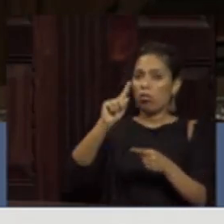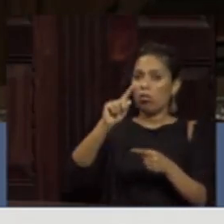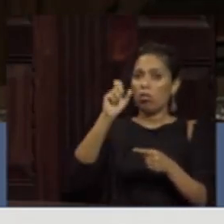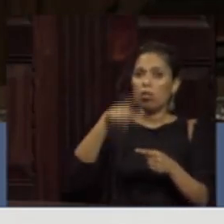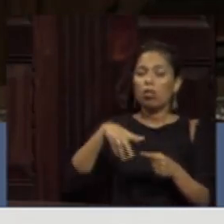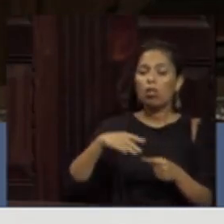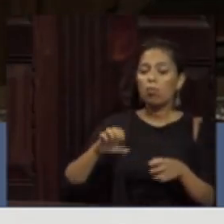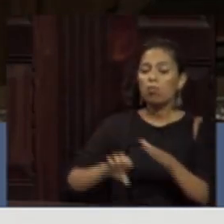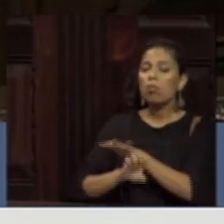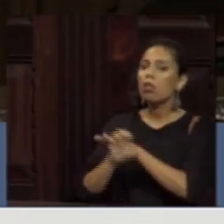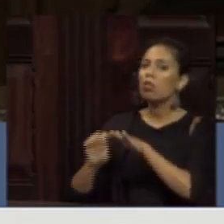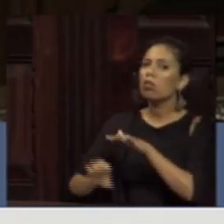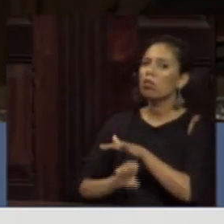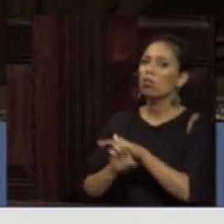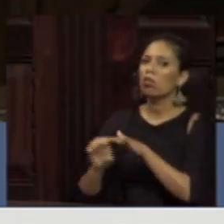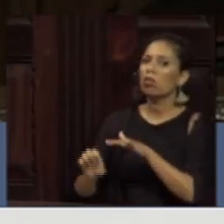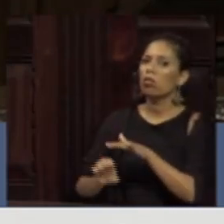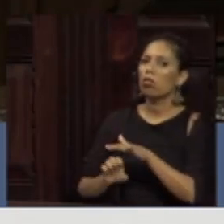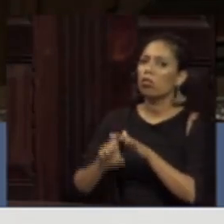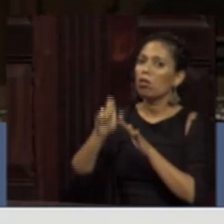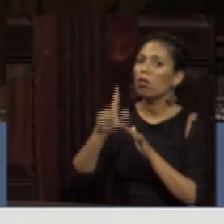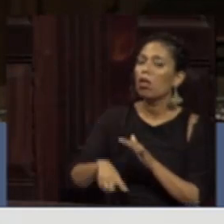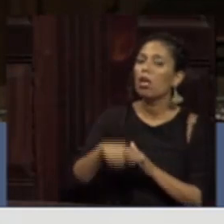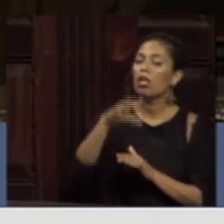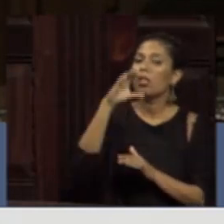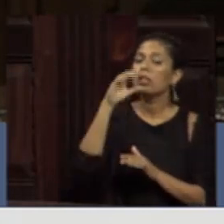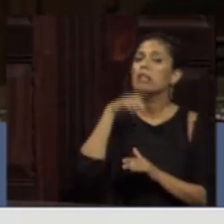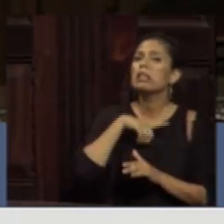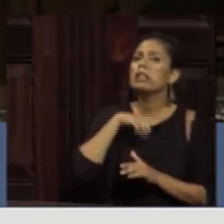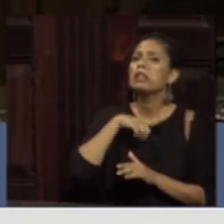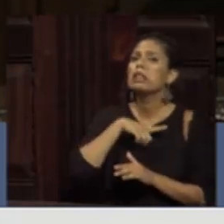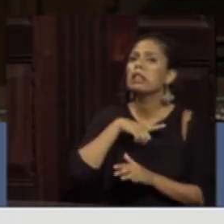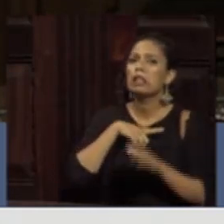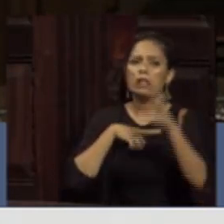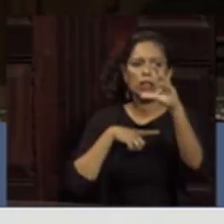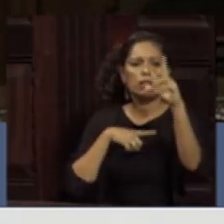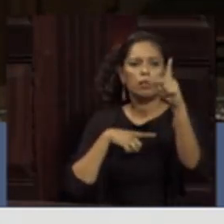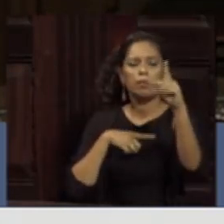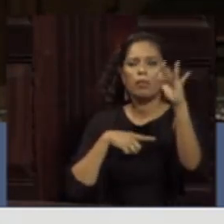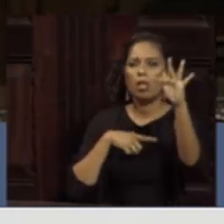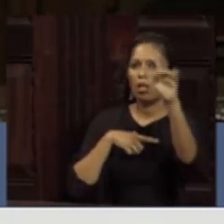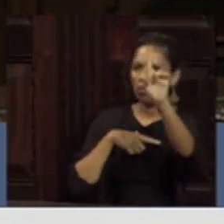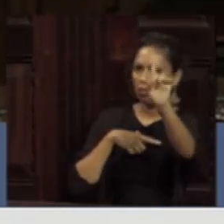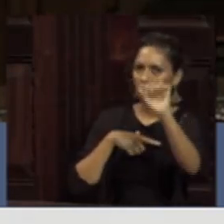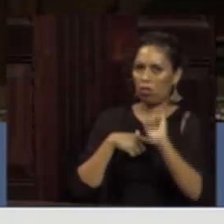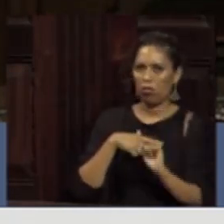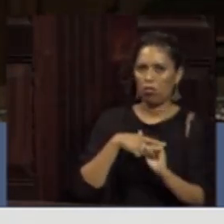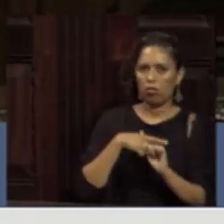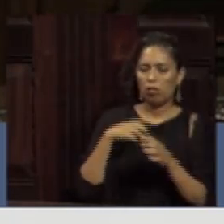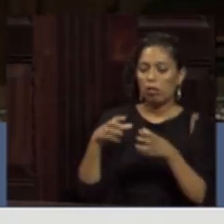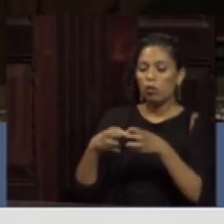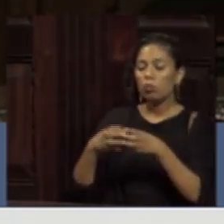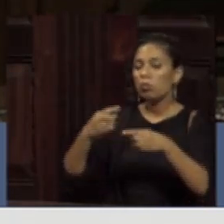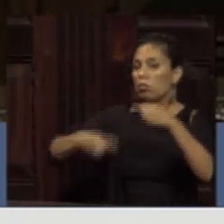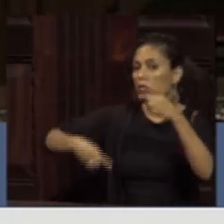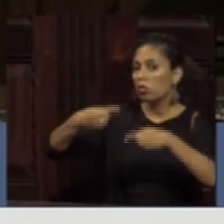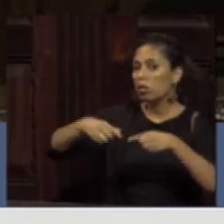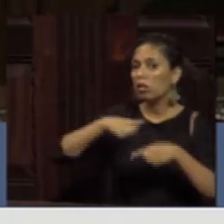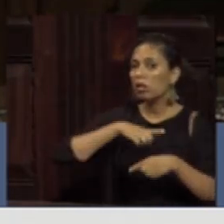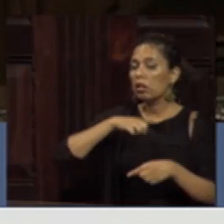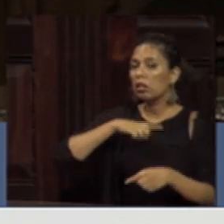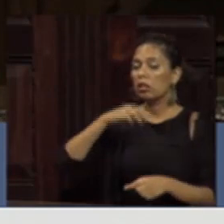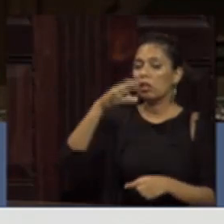e pilhas de afiliados. Partido deve ter